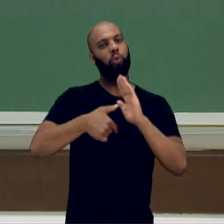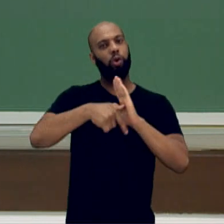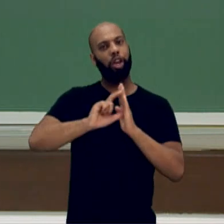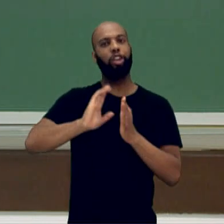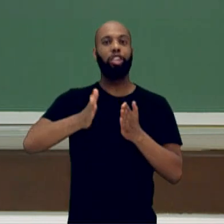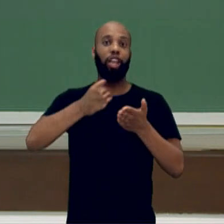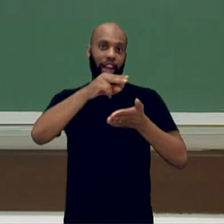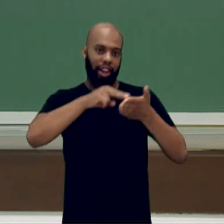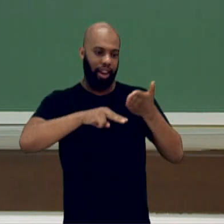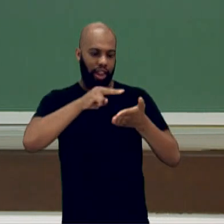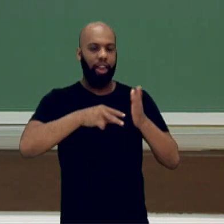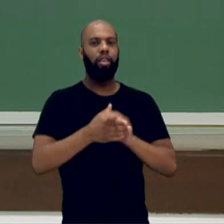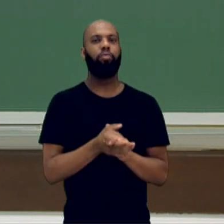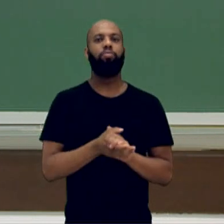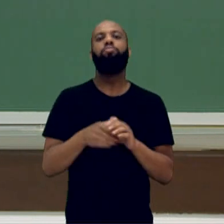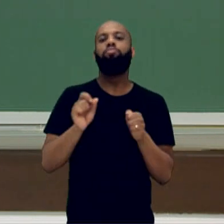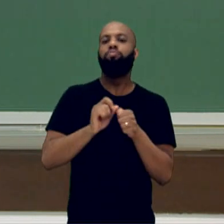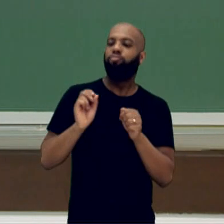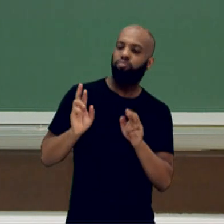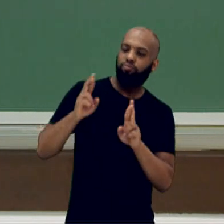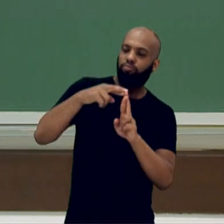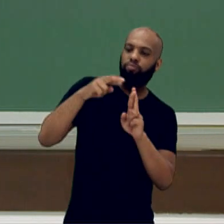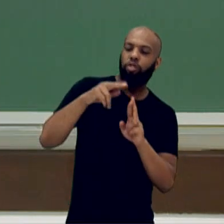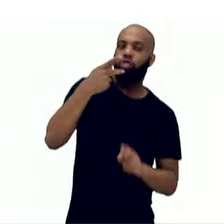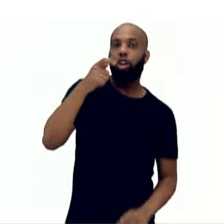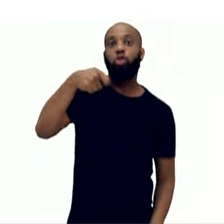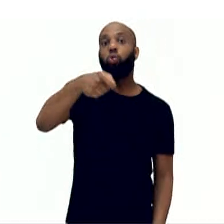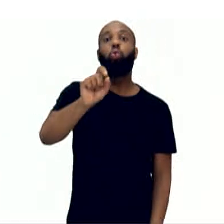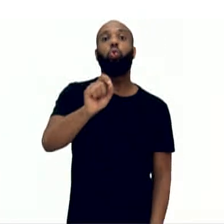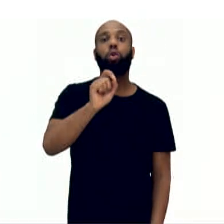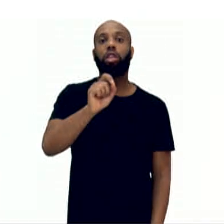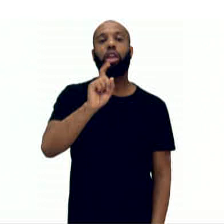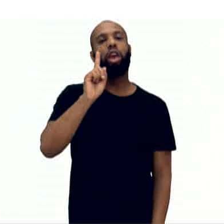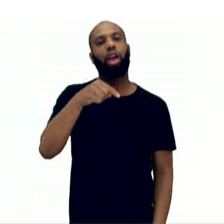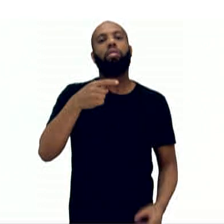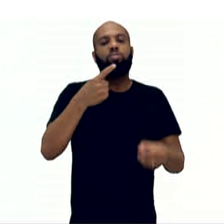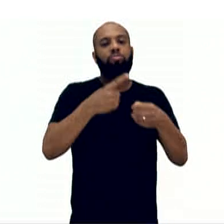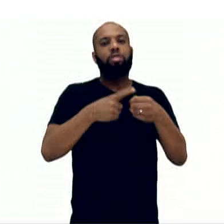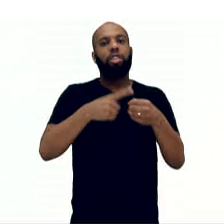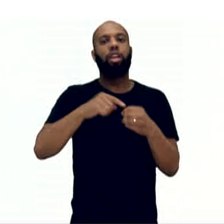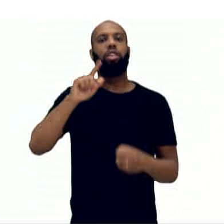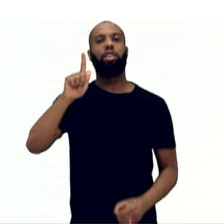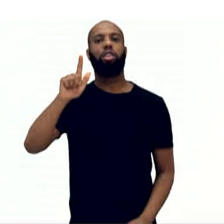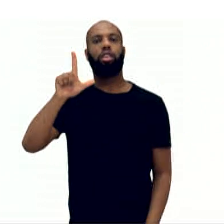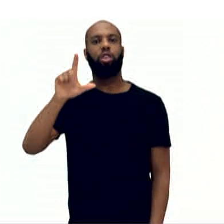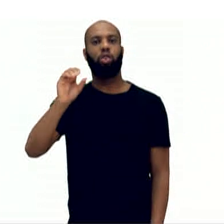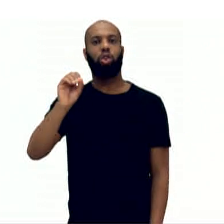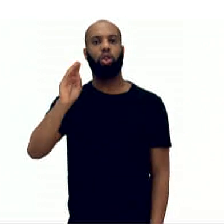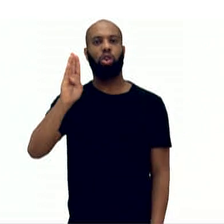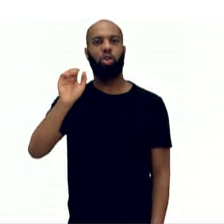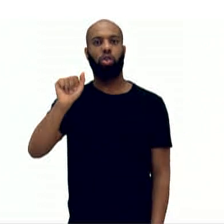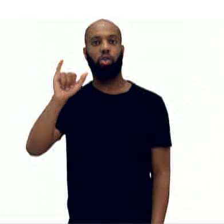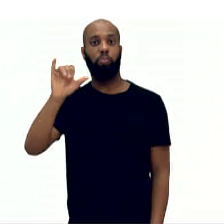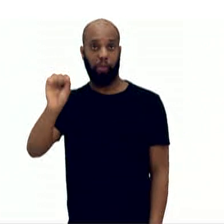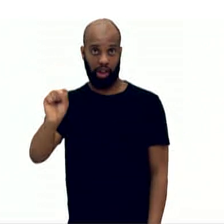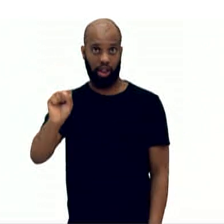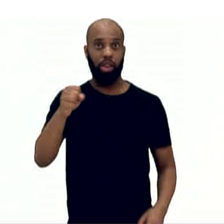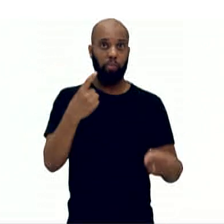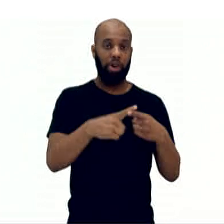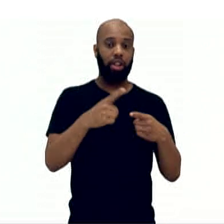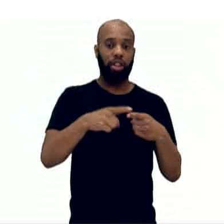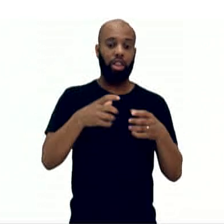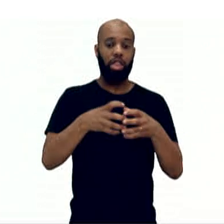ali, fazia referência a quê, pessoal? Às cidades globais. Quando eu falo amplo